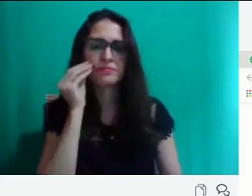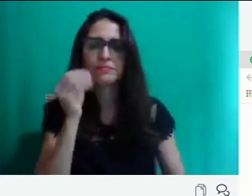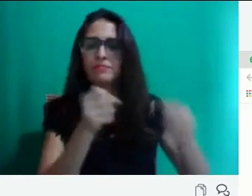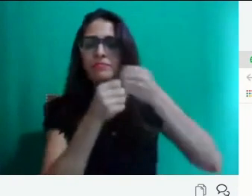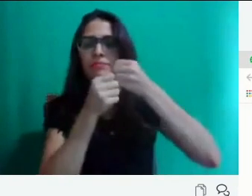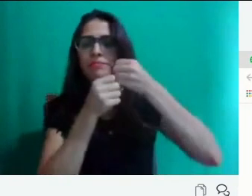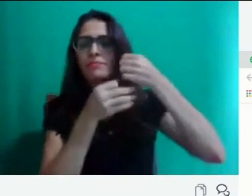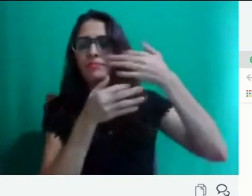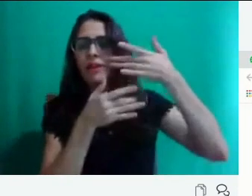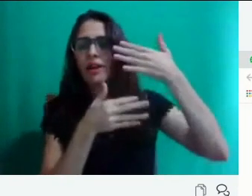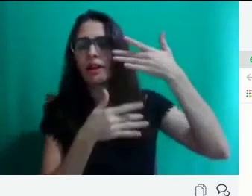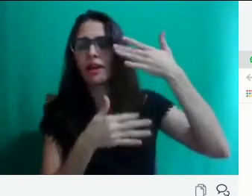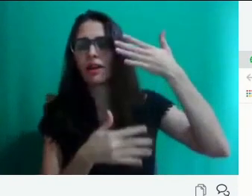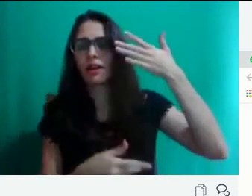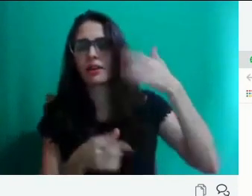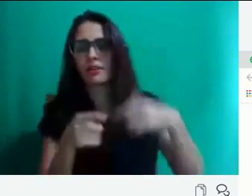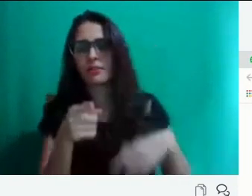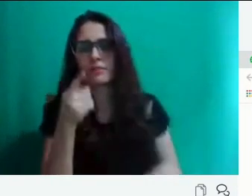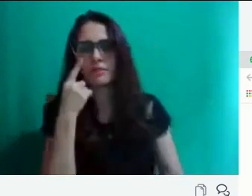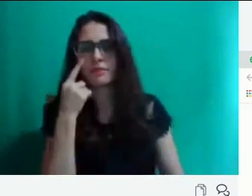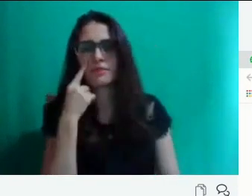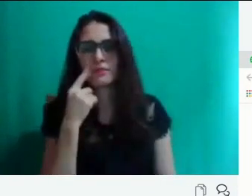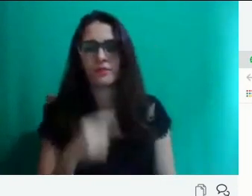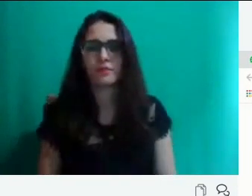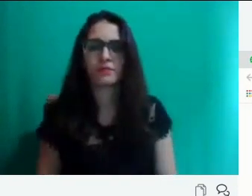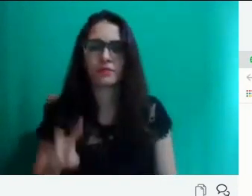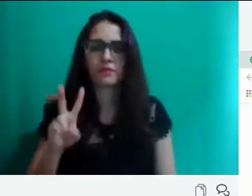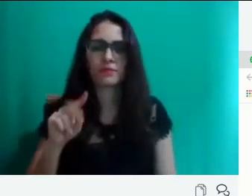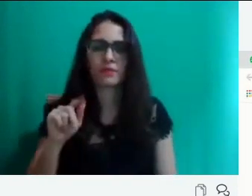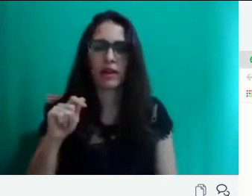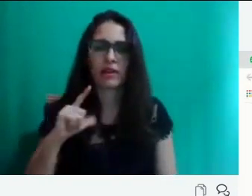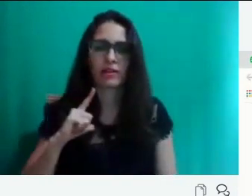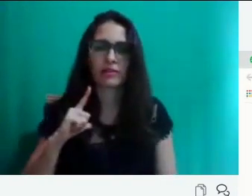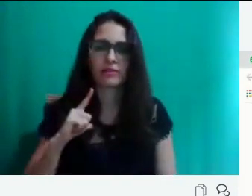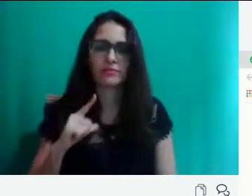A relação dos classificados dentro do número de vagas.